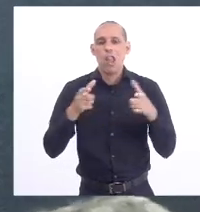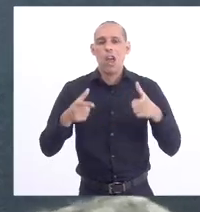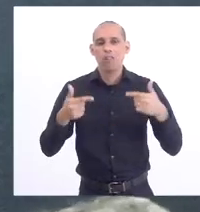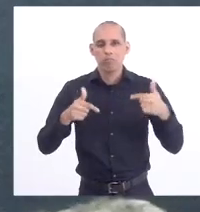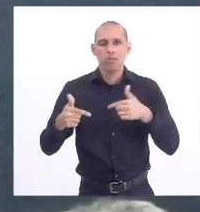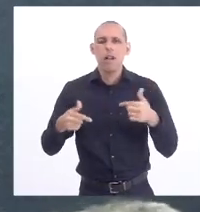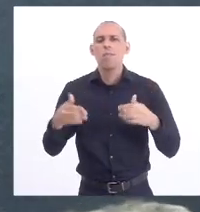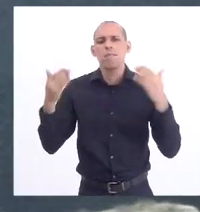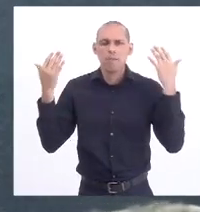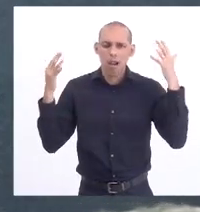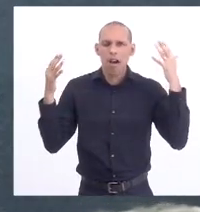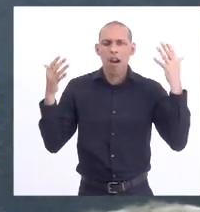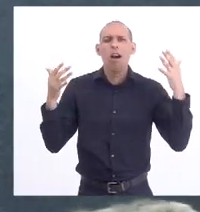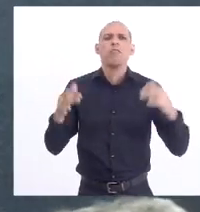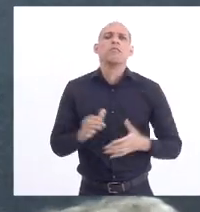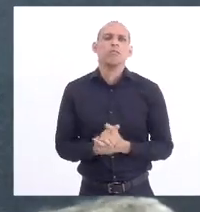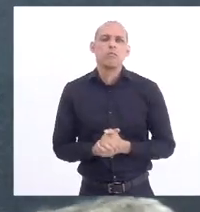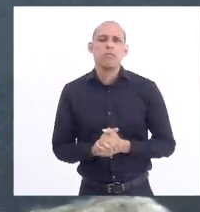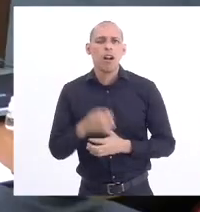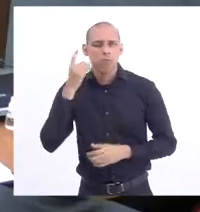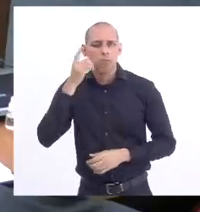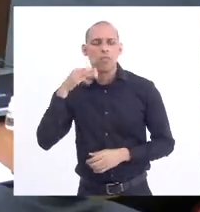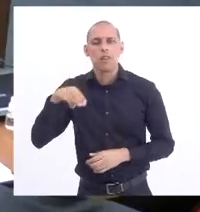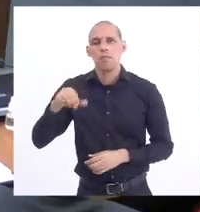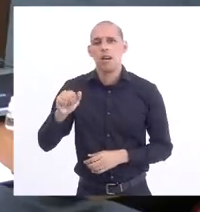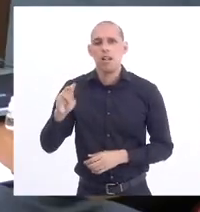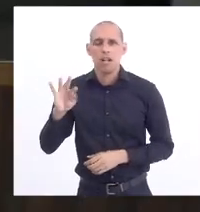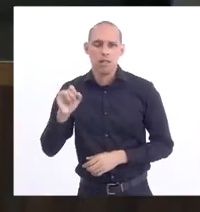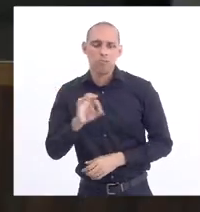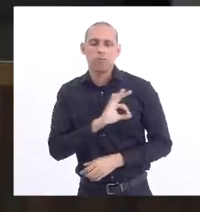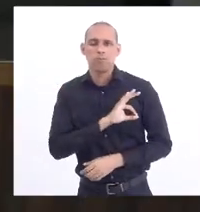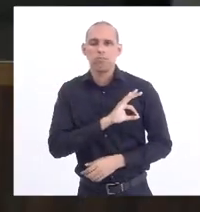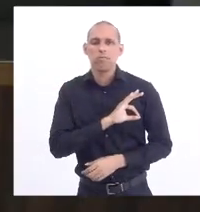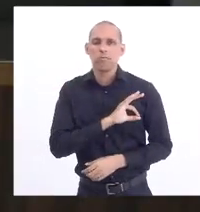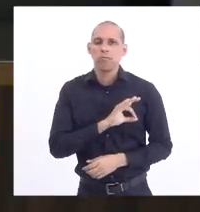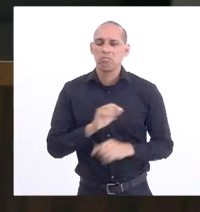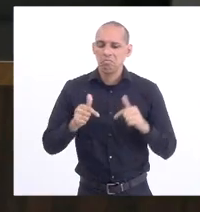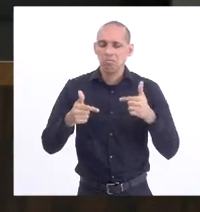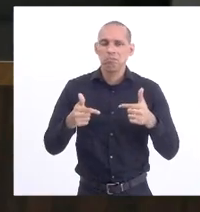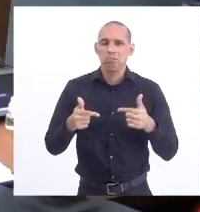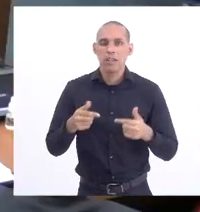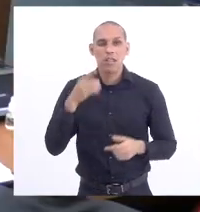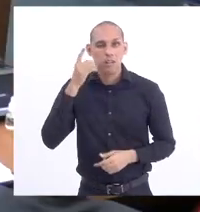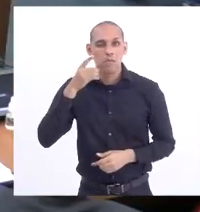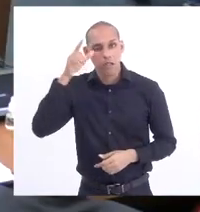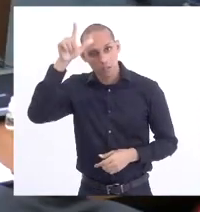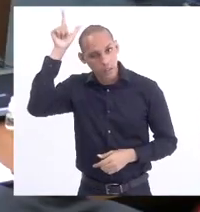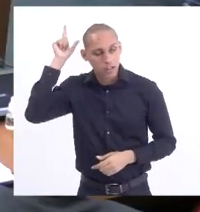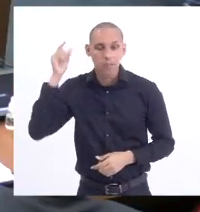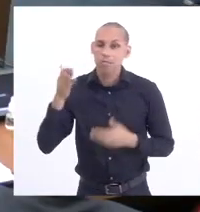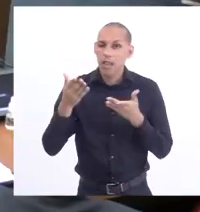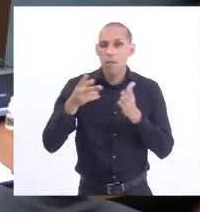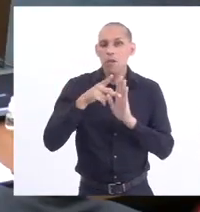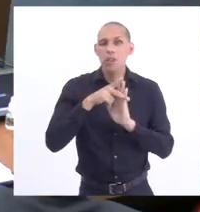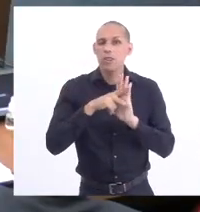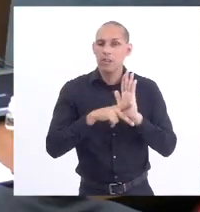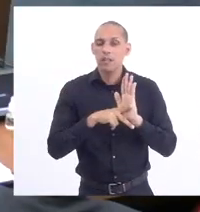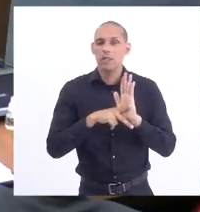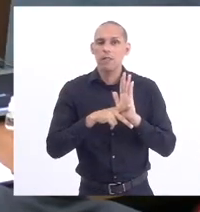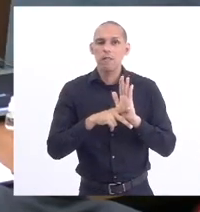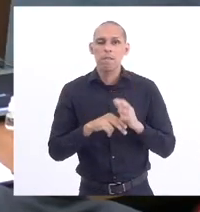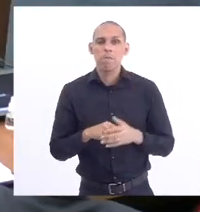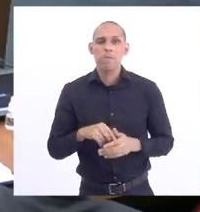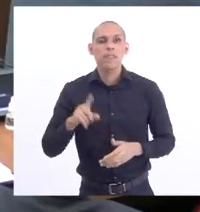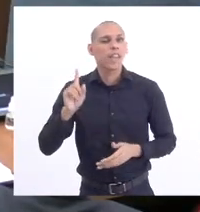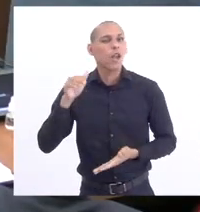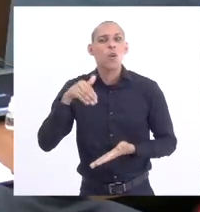Parabenizo a deputada Marta Rocha pela iniciativa. Deputado Luiz. Esse projeto, senhor deputado, ele é